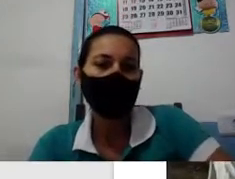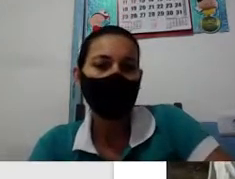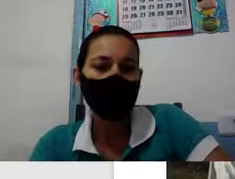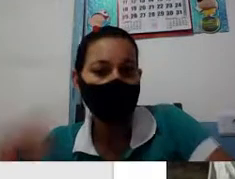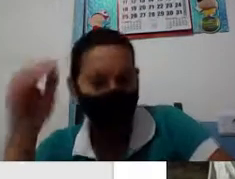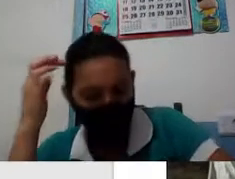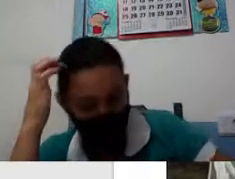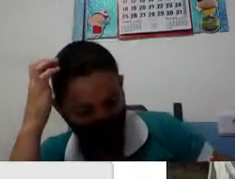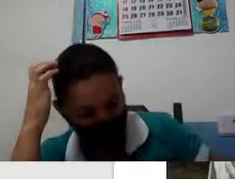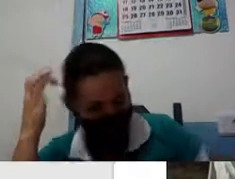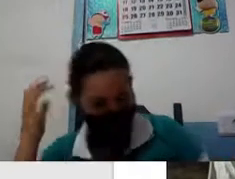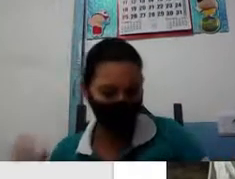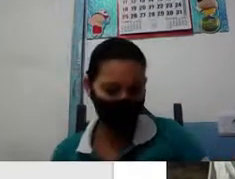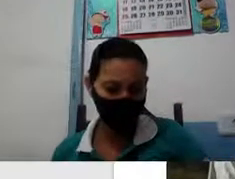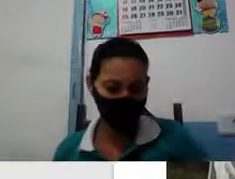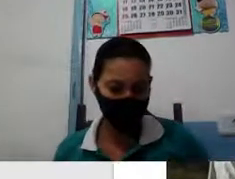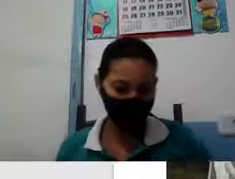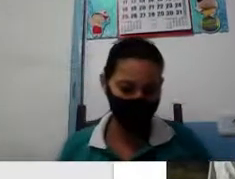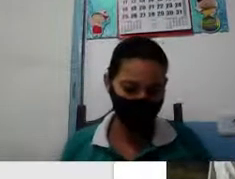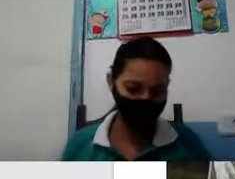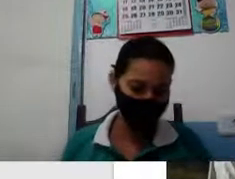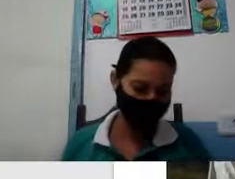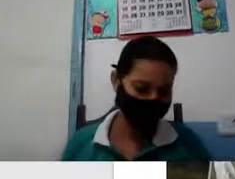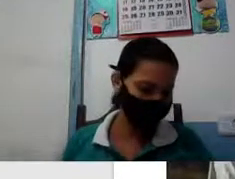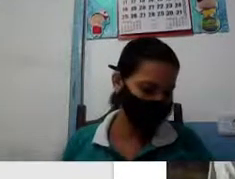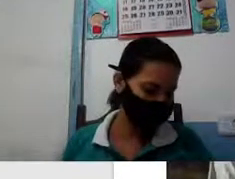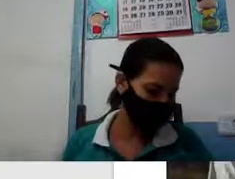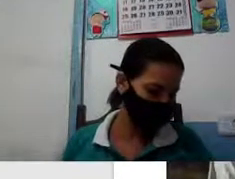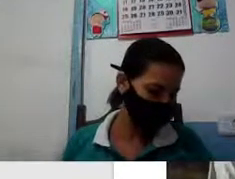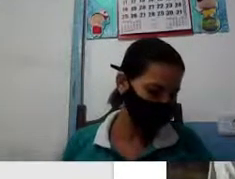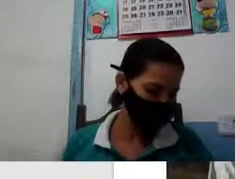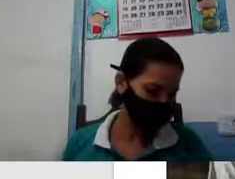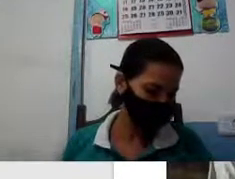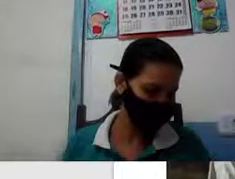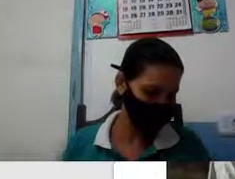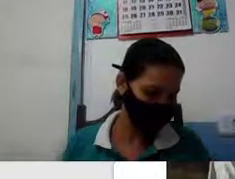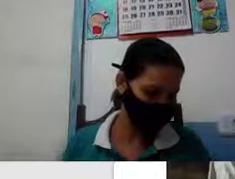aí, linguagem barroca. Deixa eu ver aqui na apostila de vocês onde é que tá.